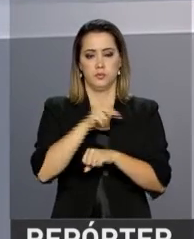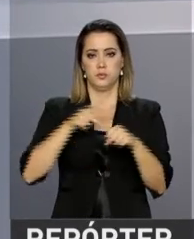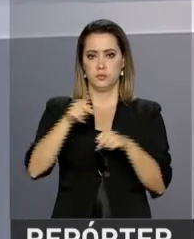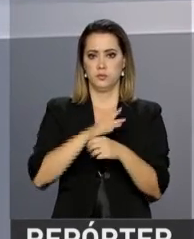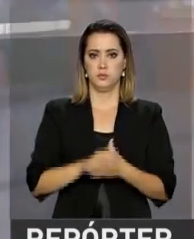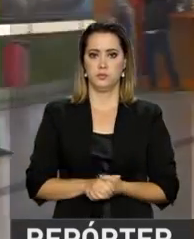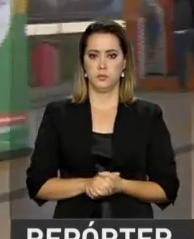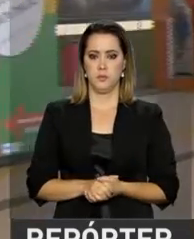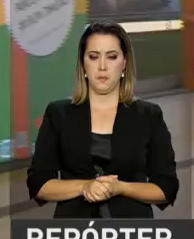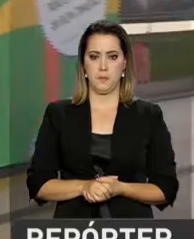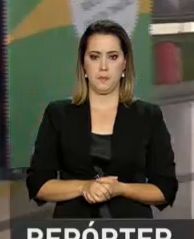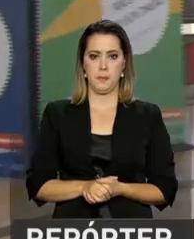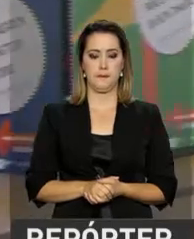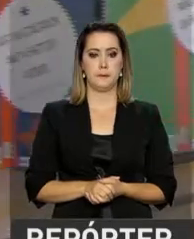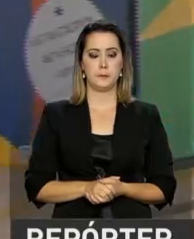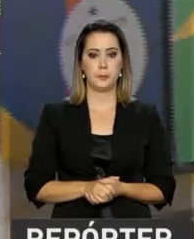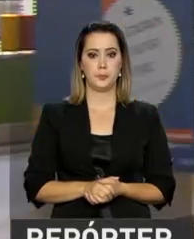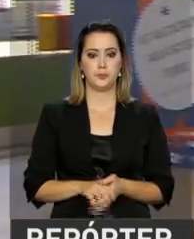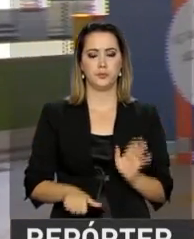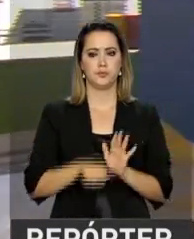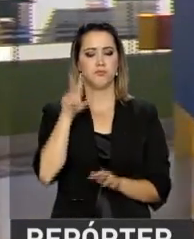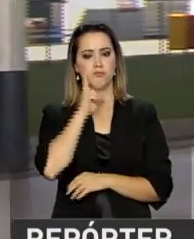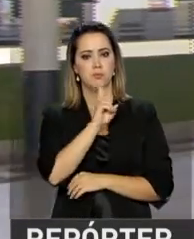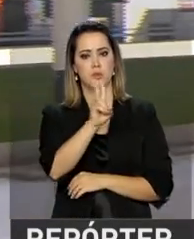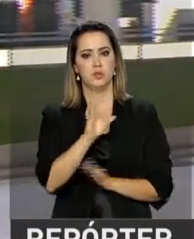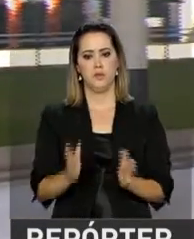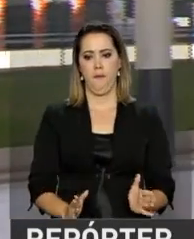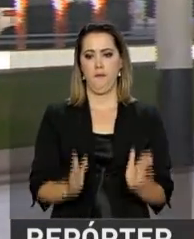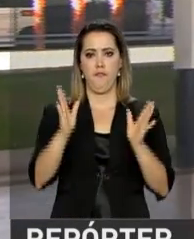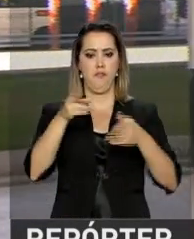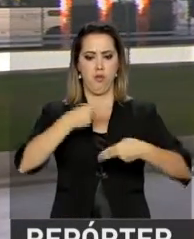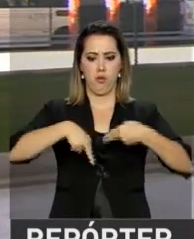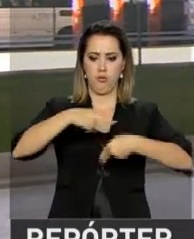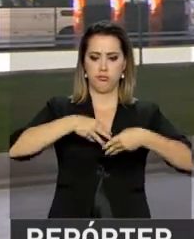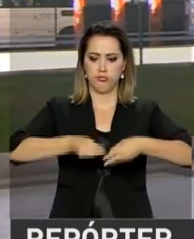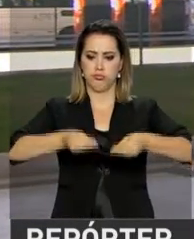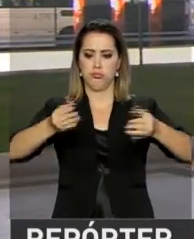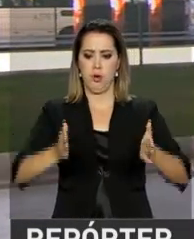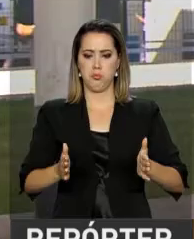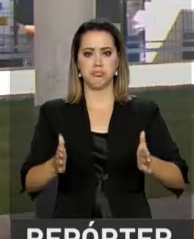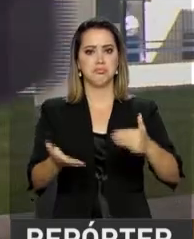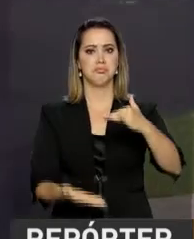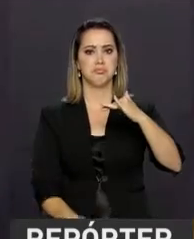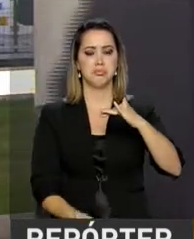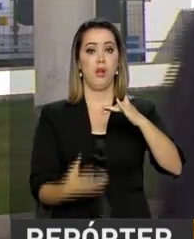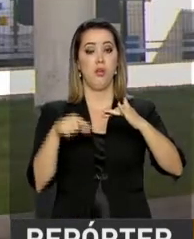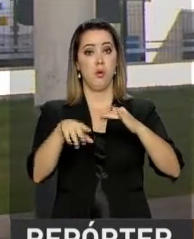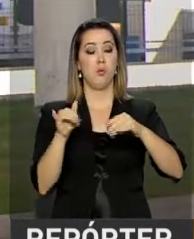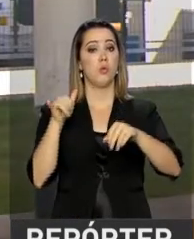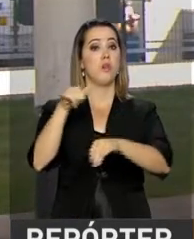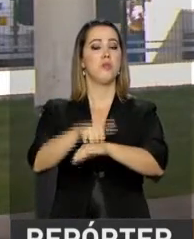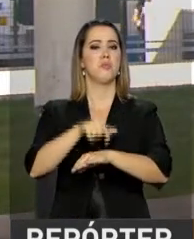país à primeira vista a caixa de presente no meio de um dos terminais mais movimentados do rio de